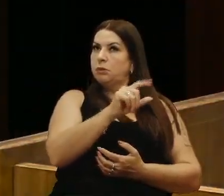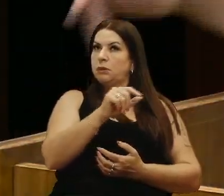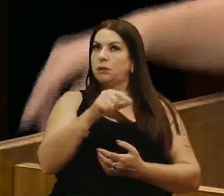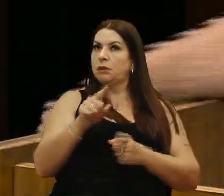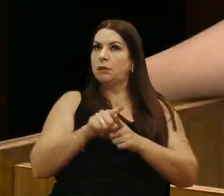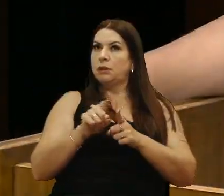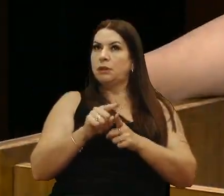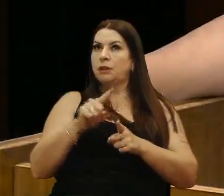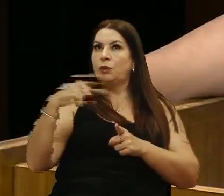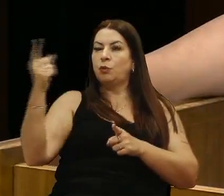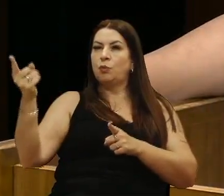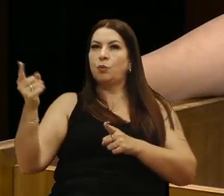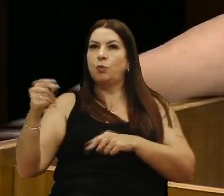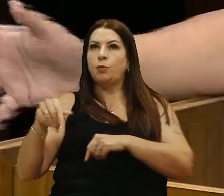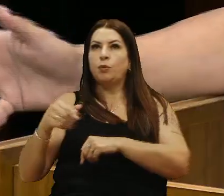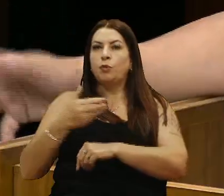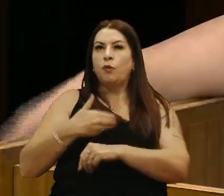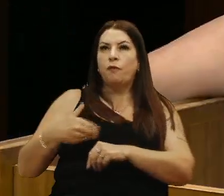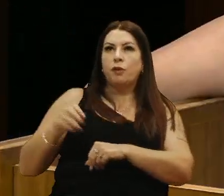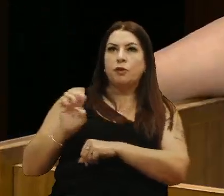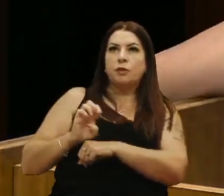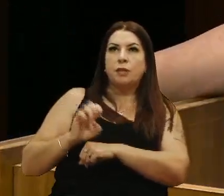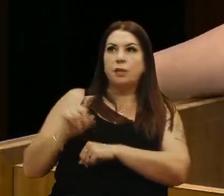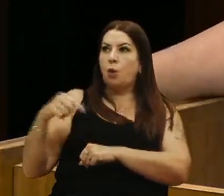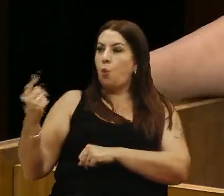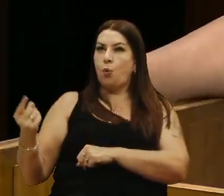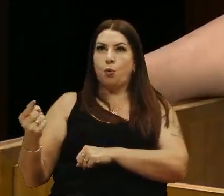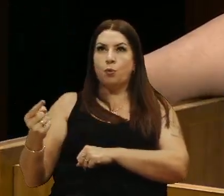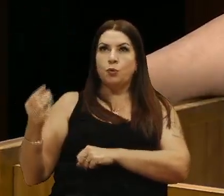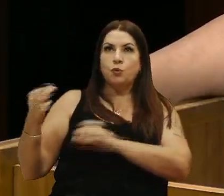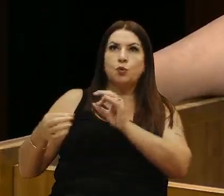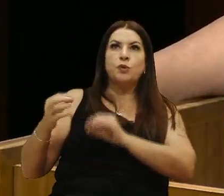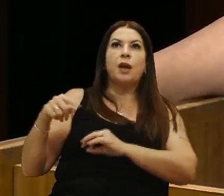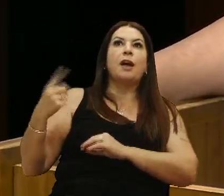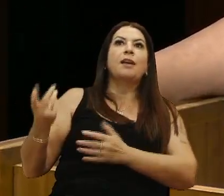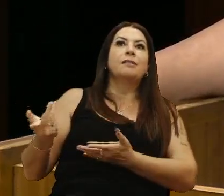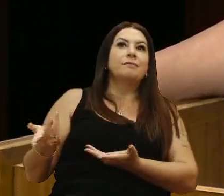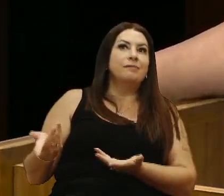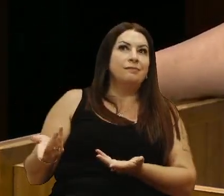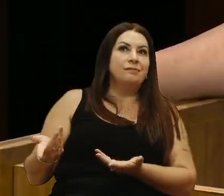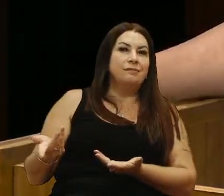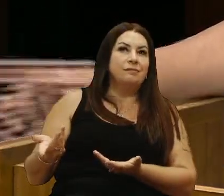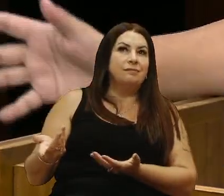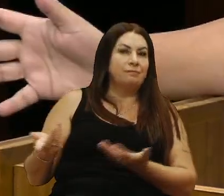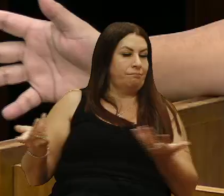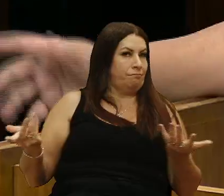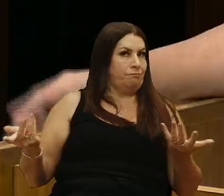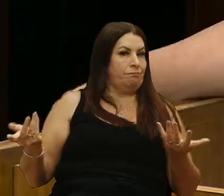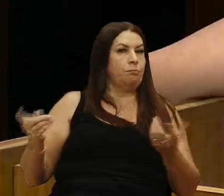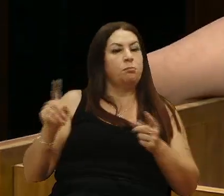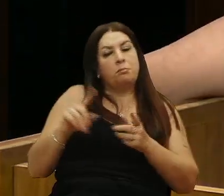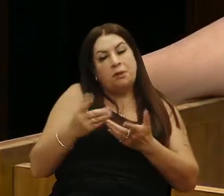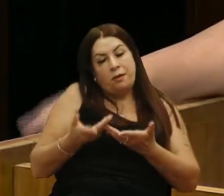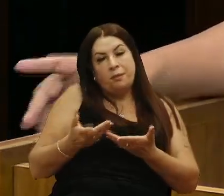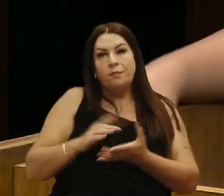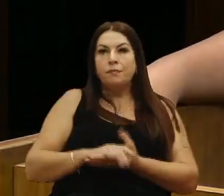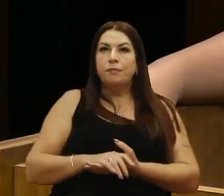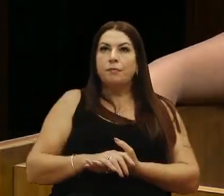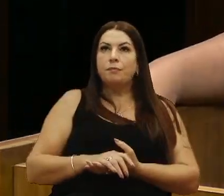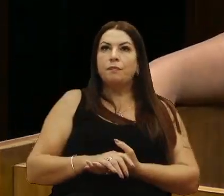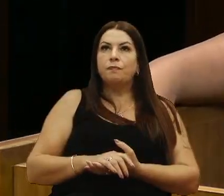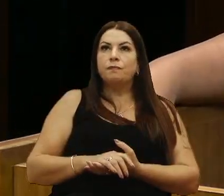governo do Estado é outro. Ou não? E no Judiciário? Pois então é